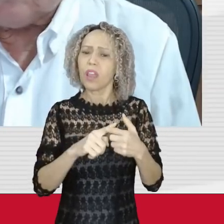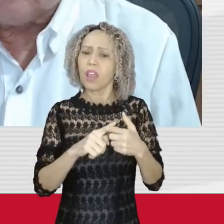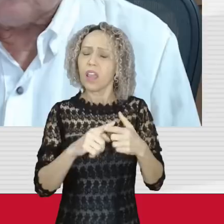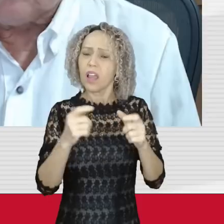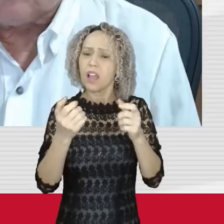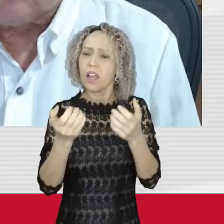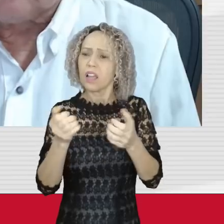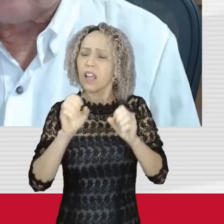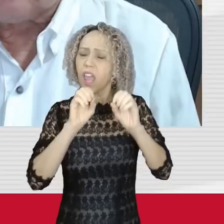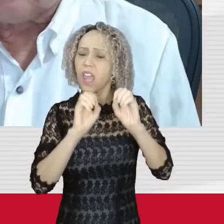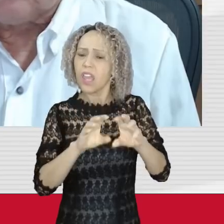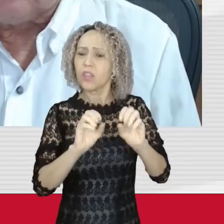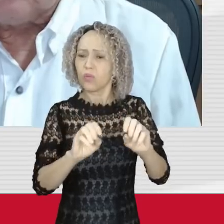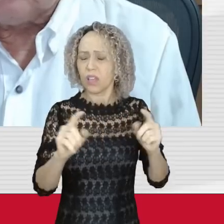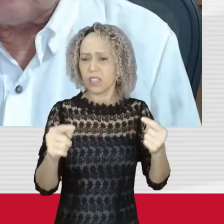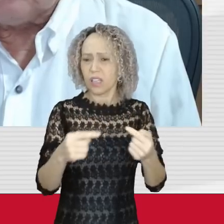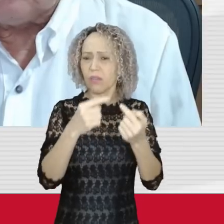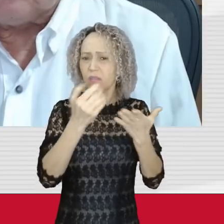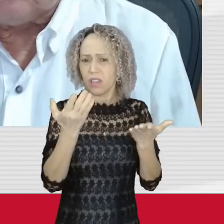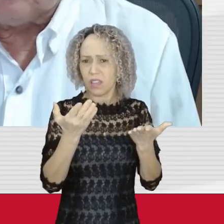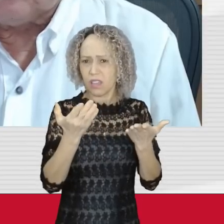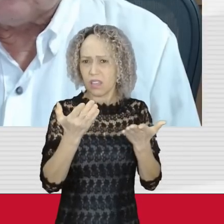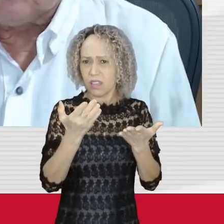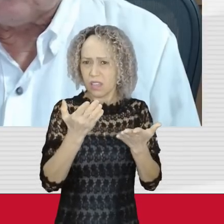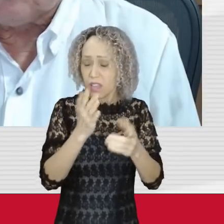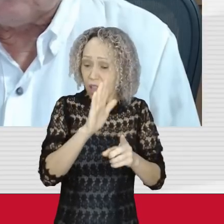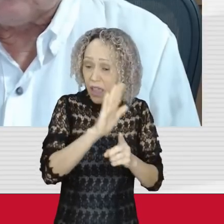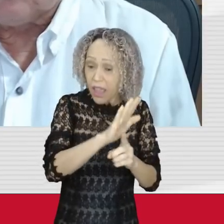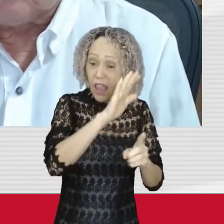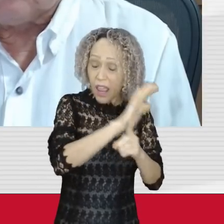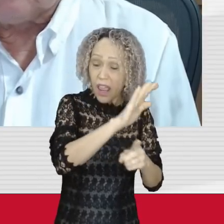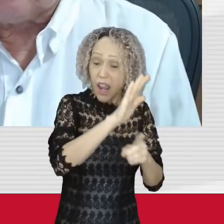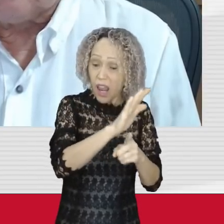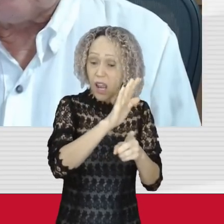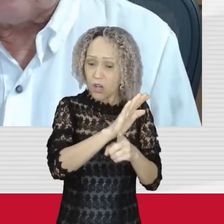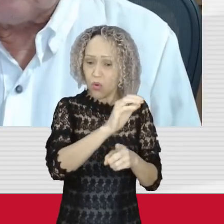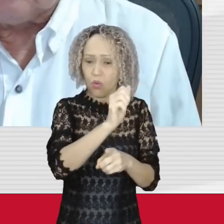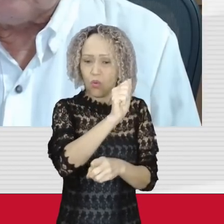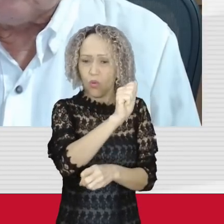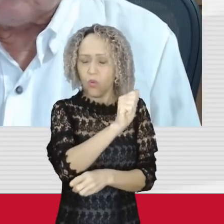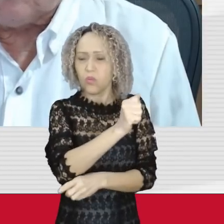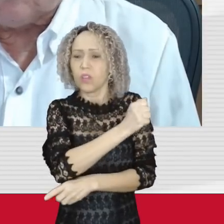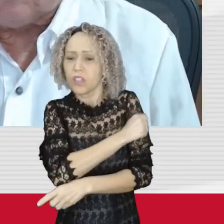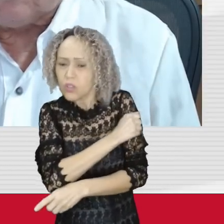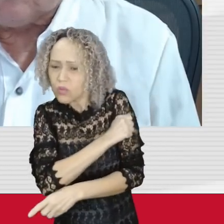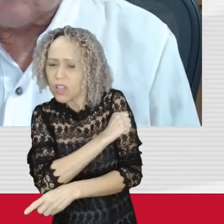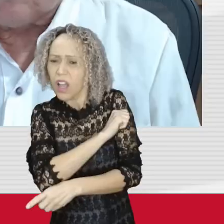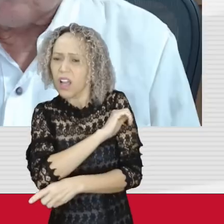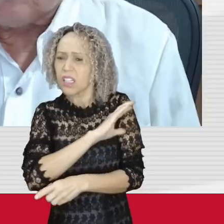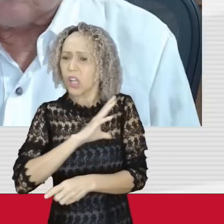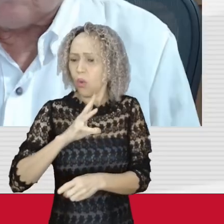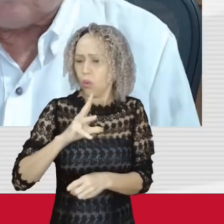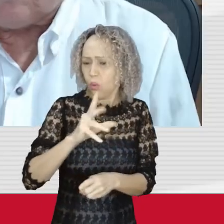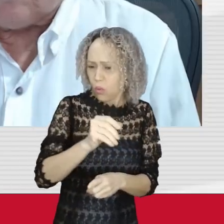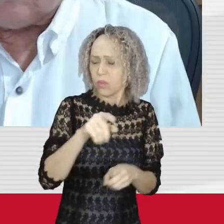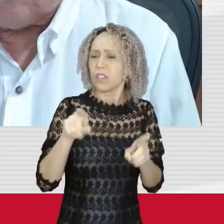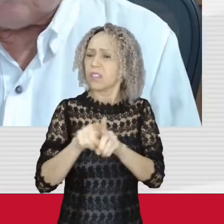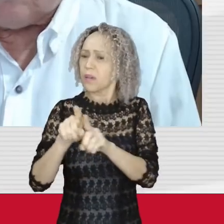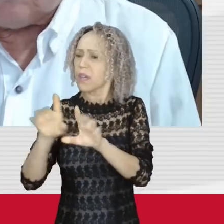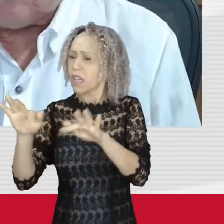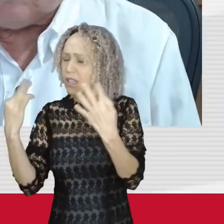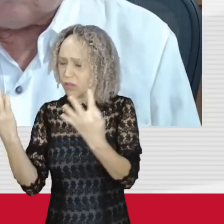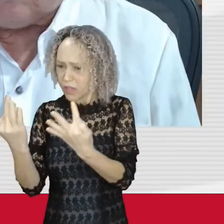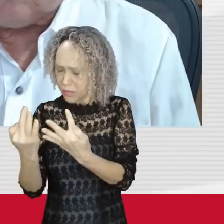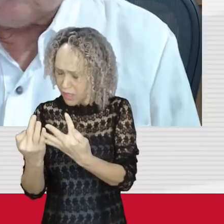ela é, tanto é que o Bolsa Família, a disposição do presidente Lula em manter o